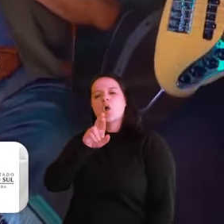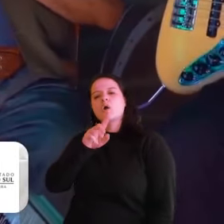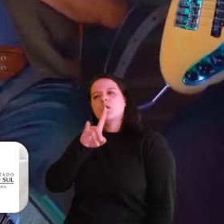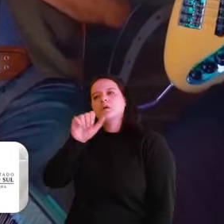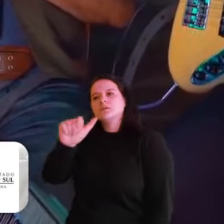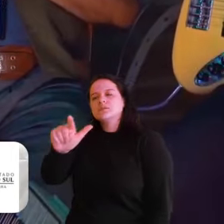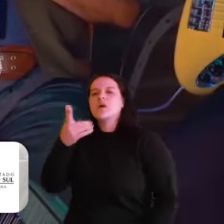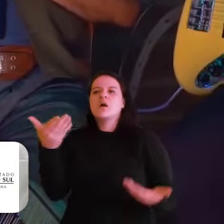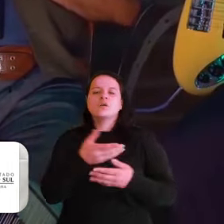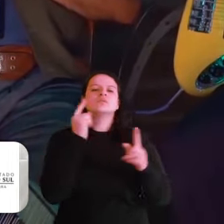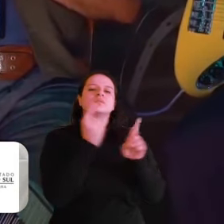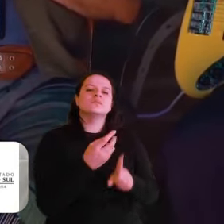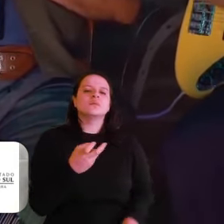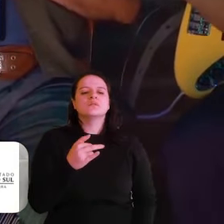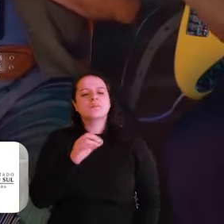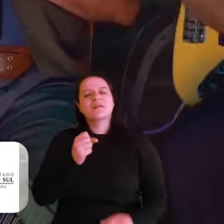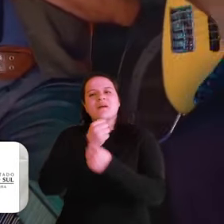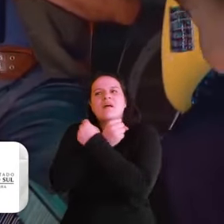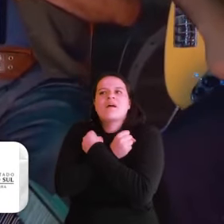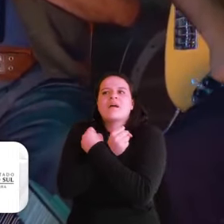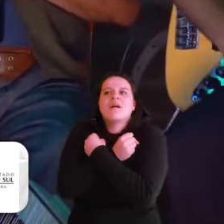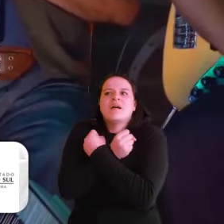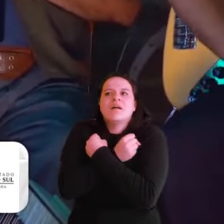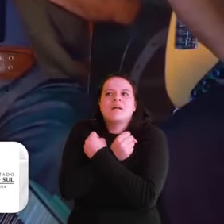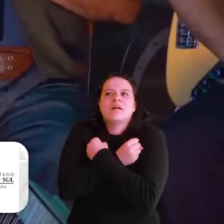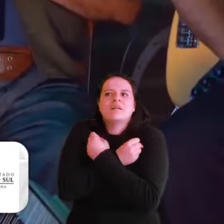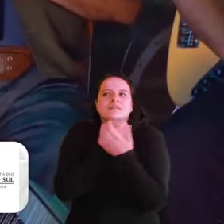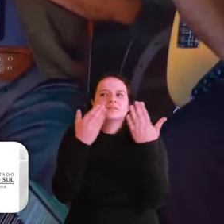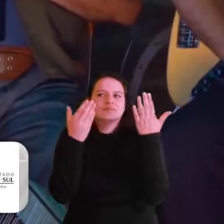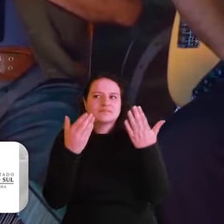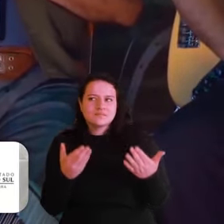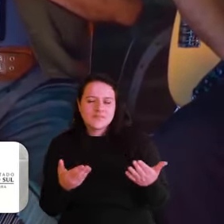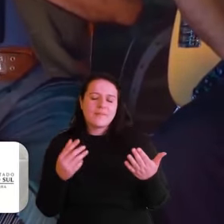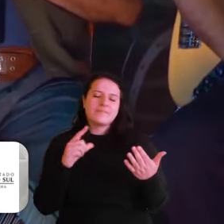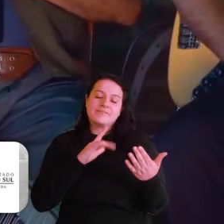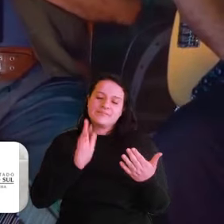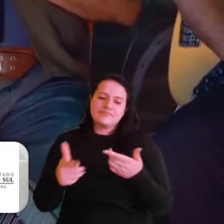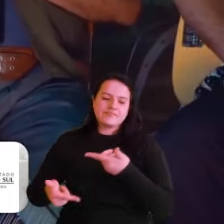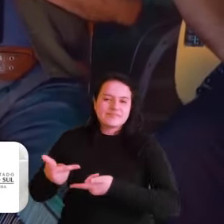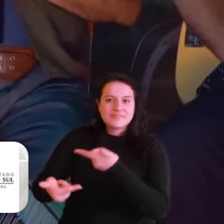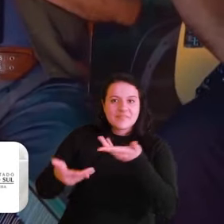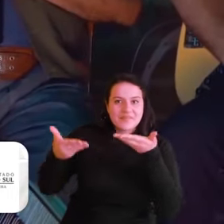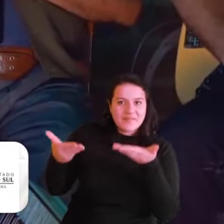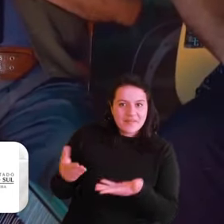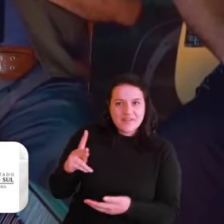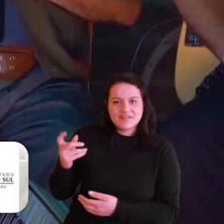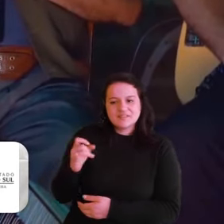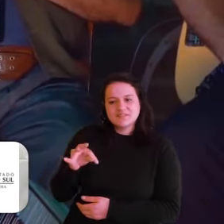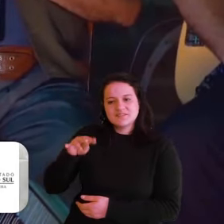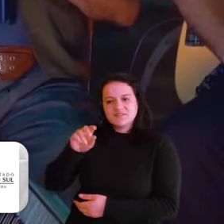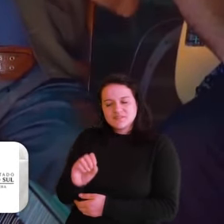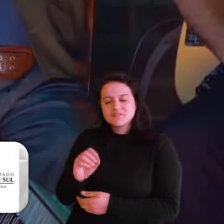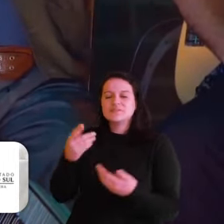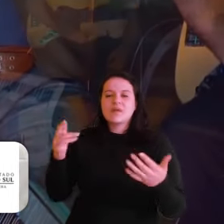abraço ao Márcio Reck, né, nosso parceiro aí, que trabalhou aqui já no Chiquito e Bordoneio. Essa empresa maravilhosa que grandes músicos e